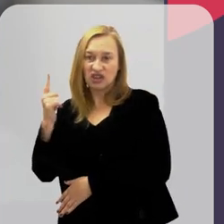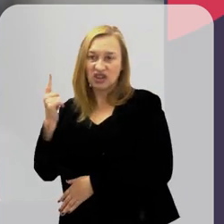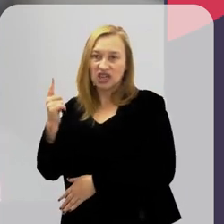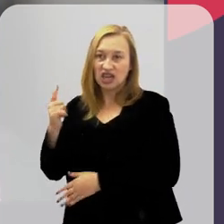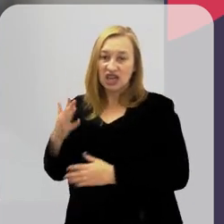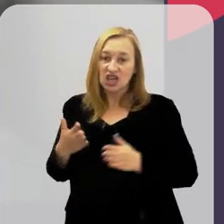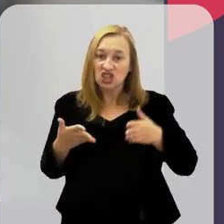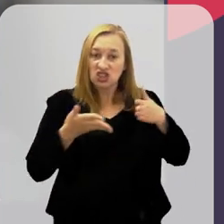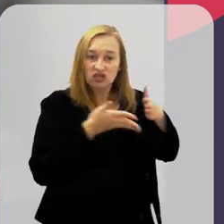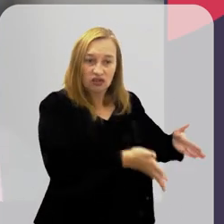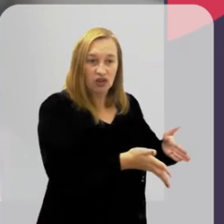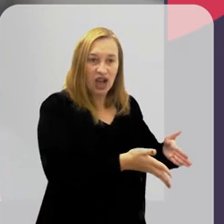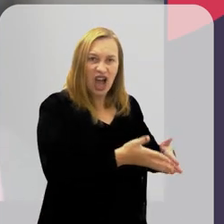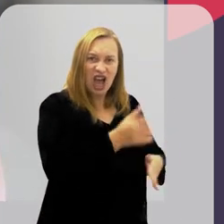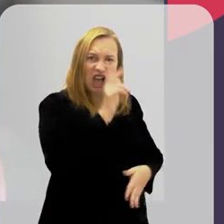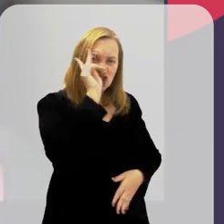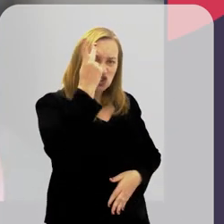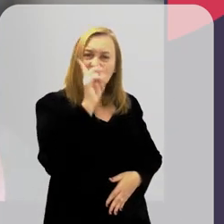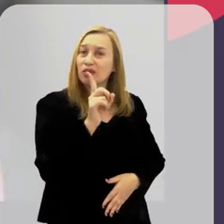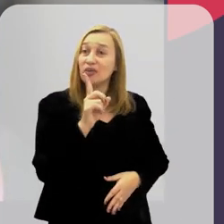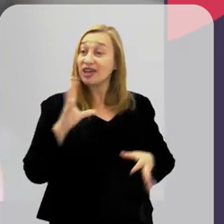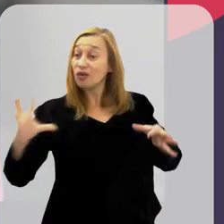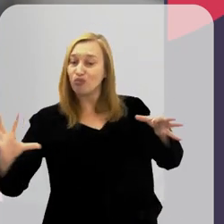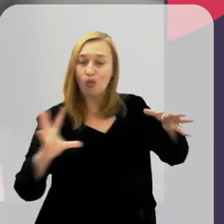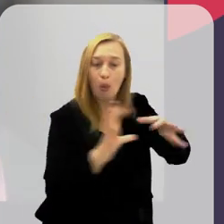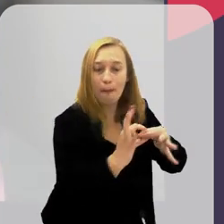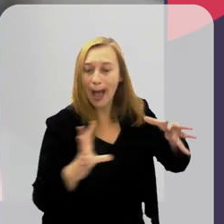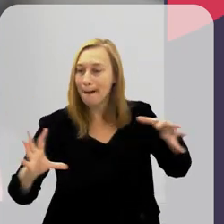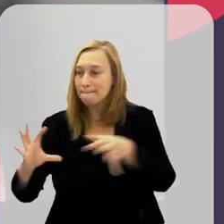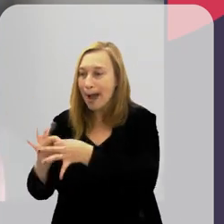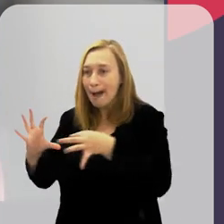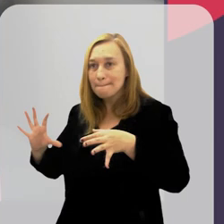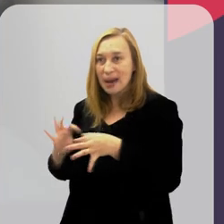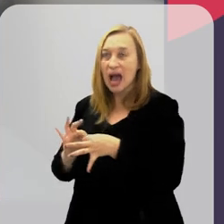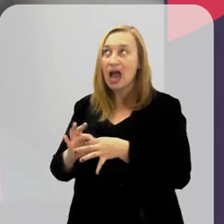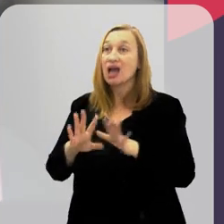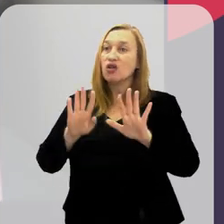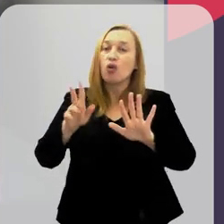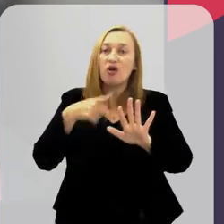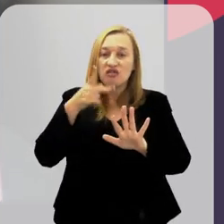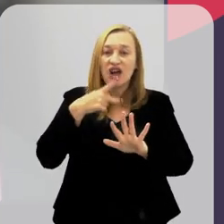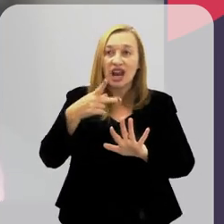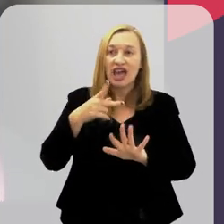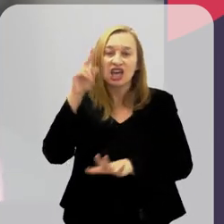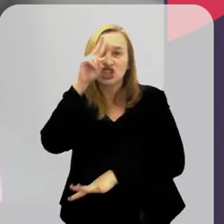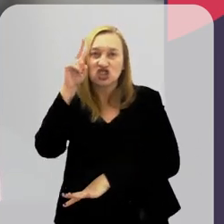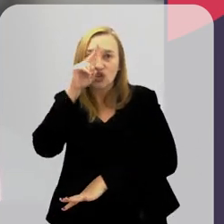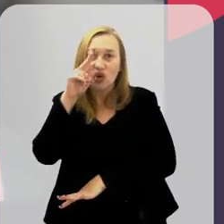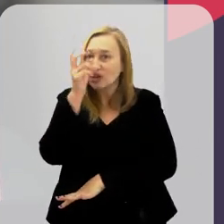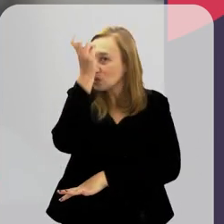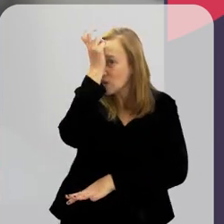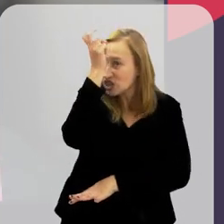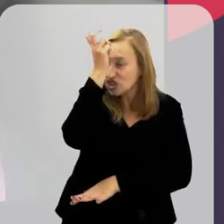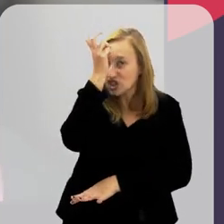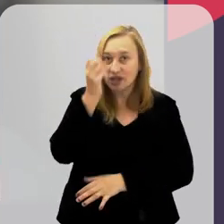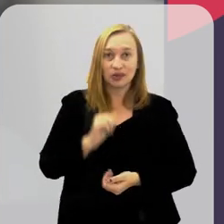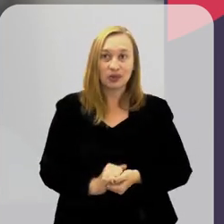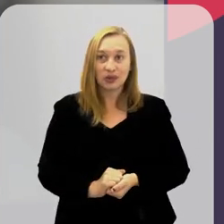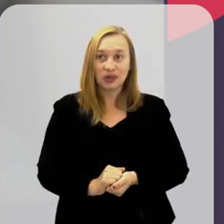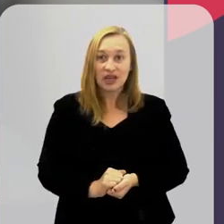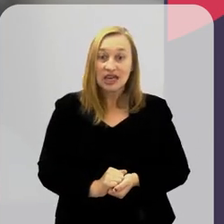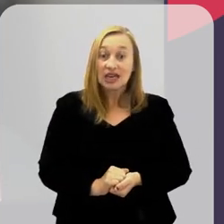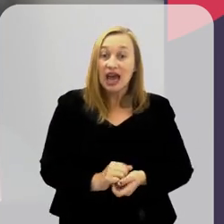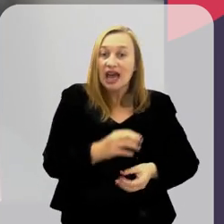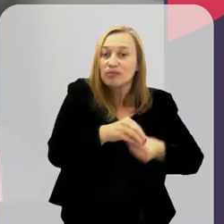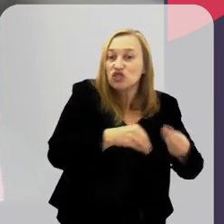geografia, história, por que não conectar, né? Então, Sim. como eu falei, a nossa história se passava no Egito, ainda tinha uma mudança de tempo, então era